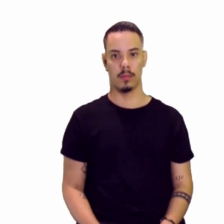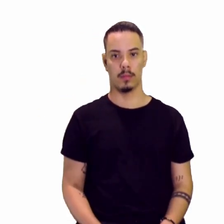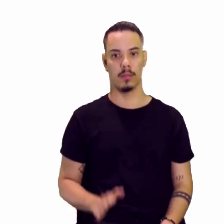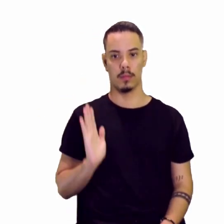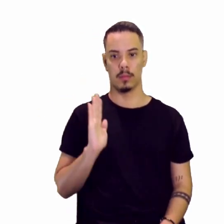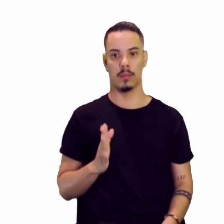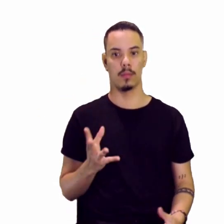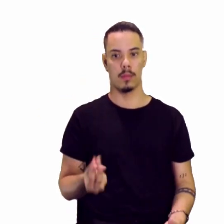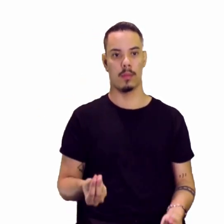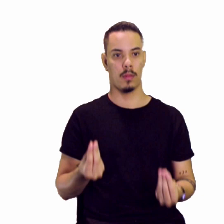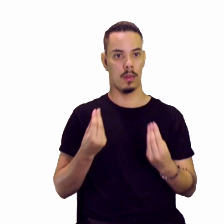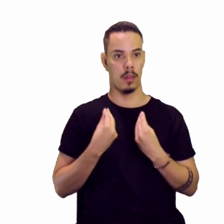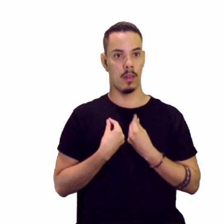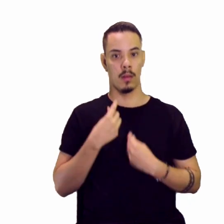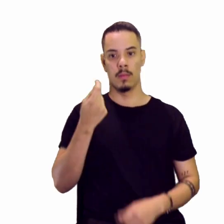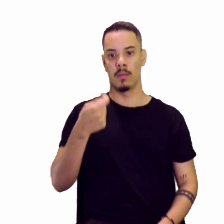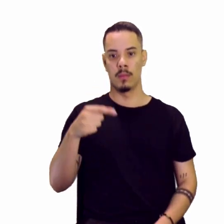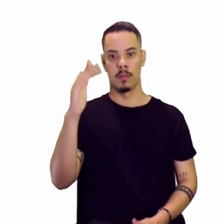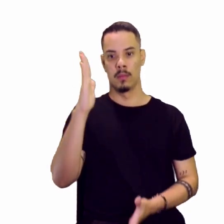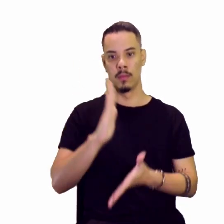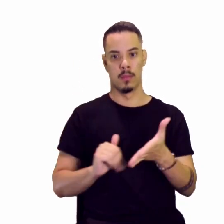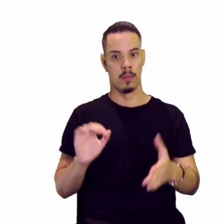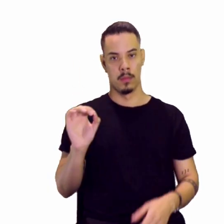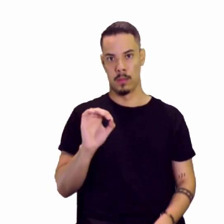2 segundos, não precisa diminuir de 0, né?